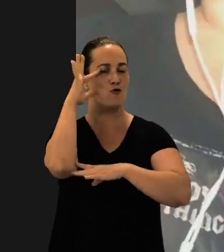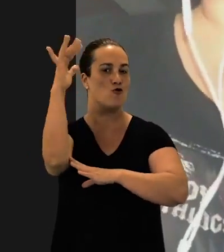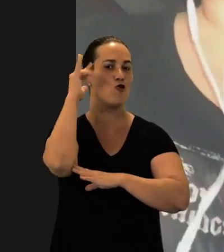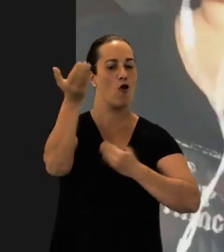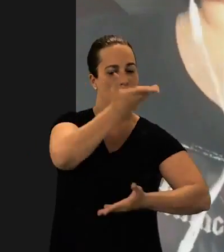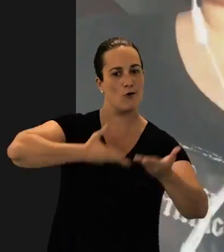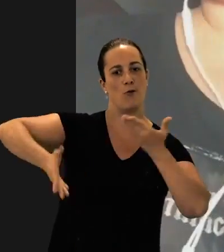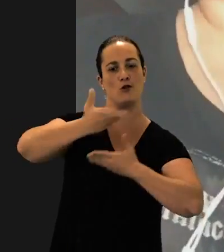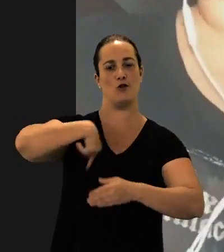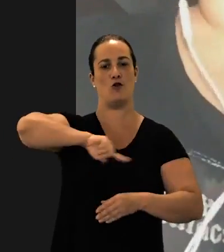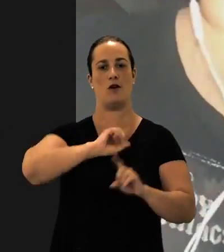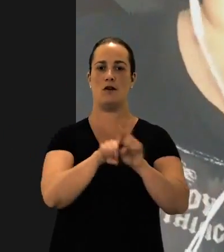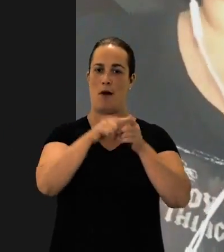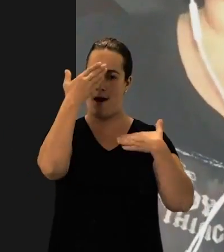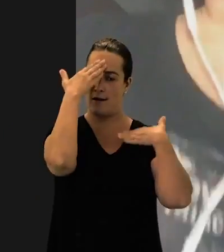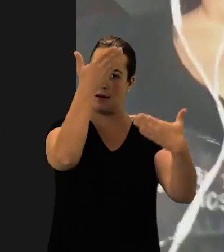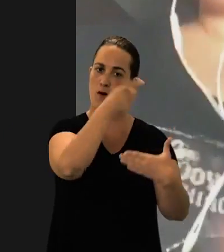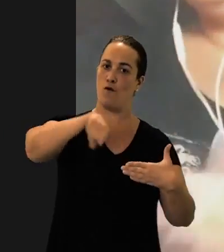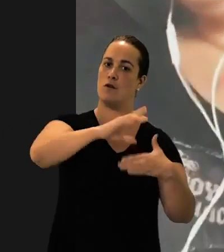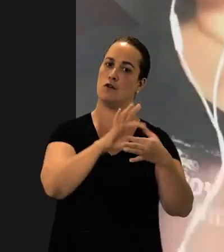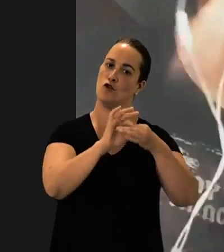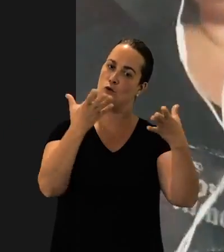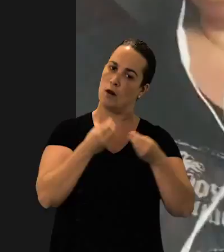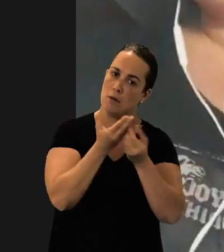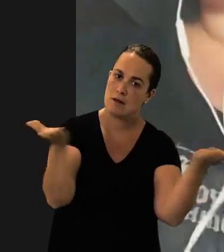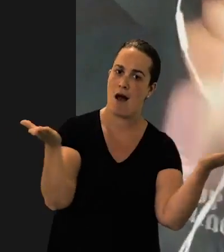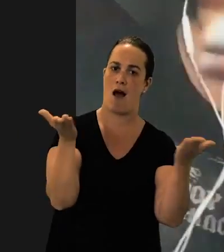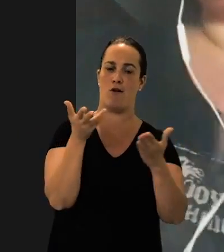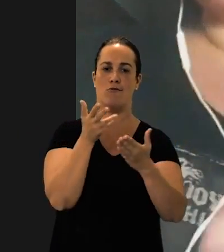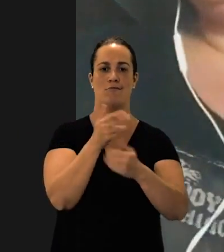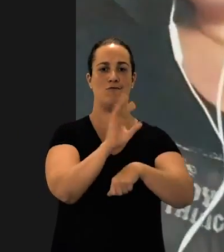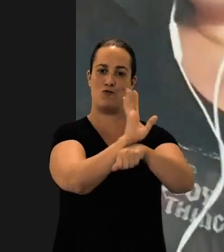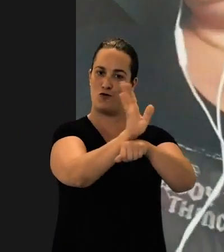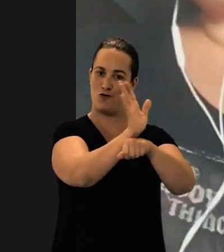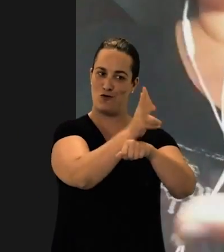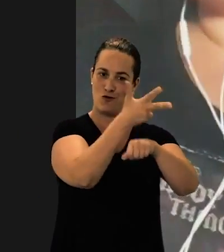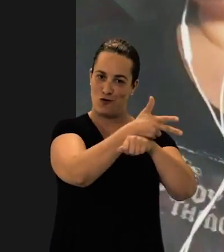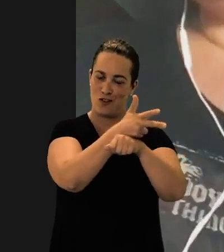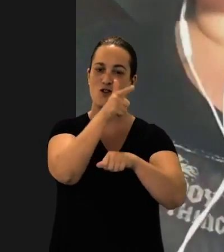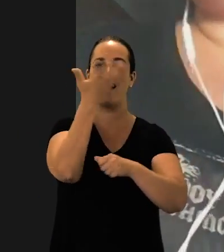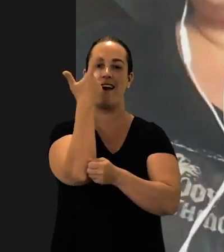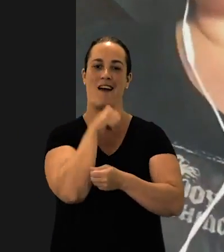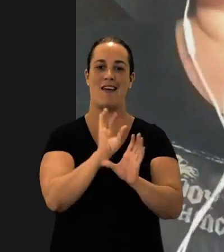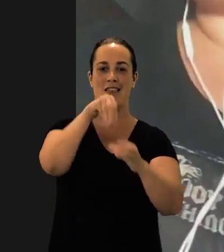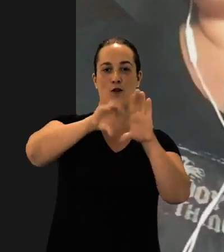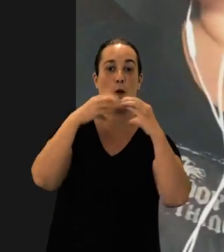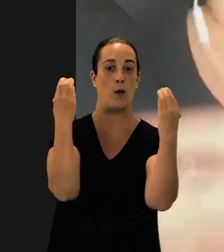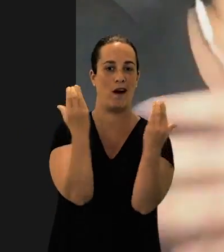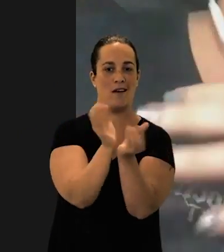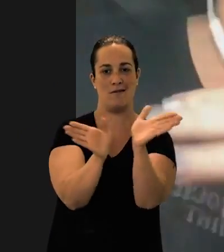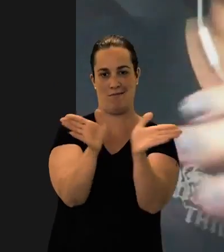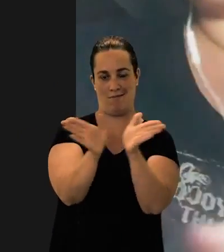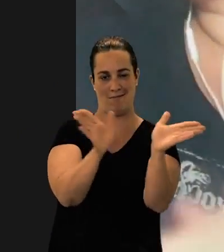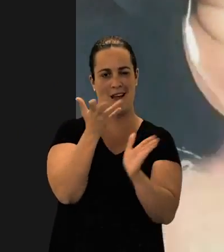desse sonho mesmo que vocês compartilham com a gente, e agradecer vocês terem disponibilizado o vídeo para as crianças no congresso. Nós passamos,